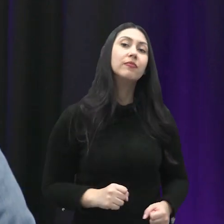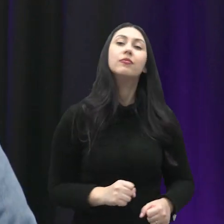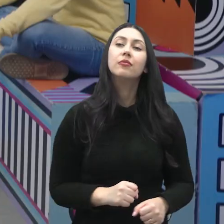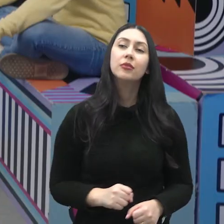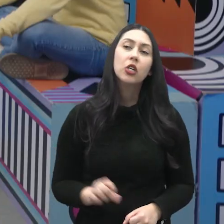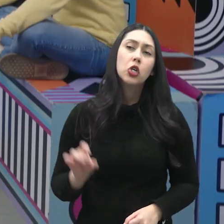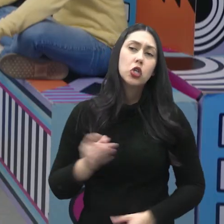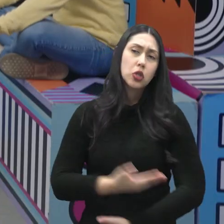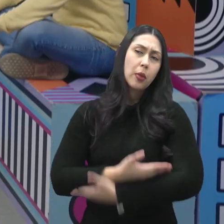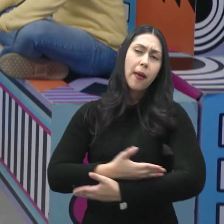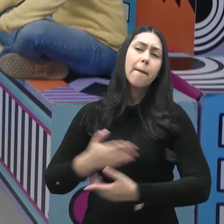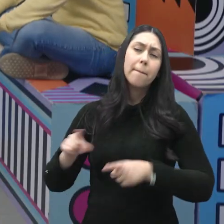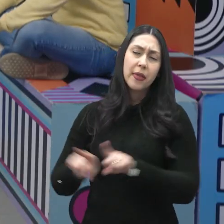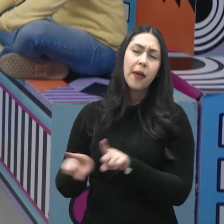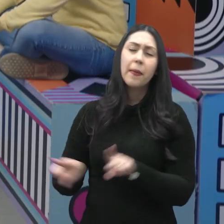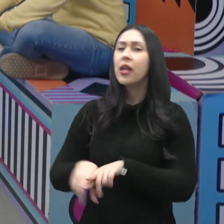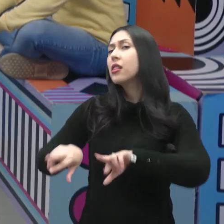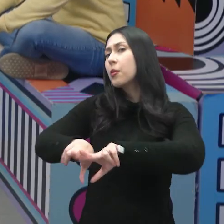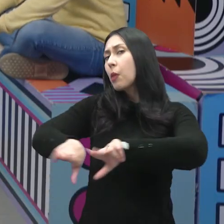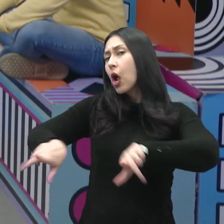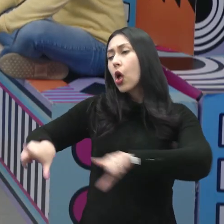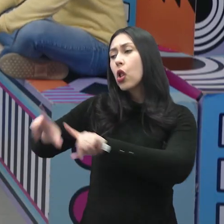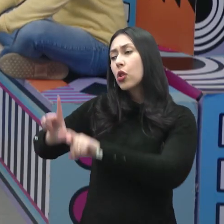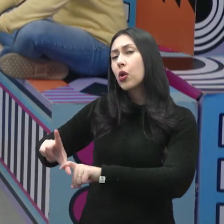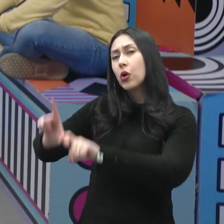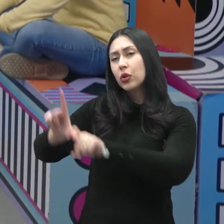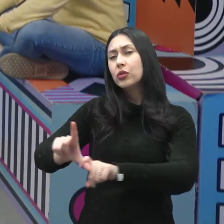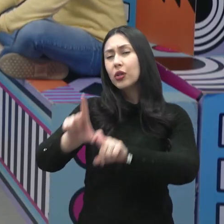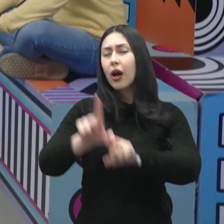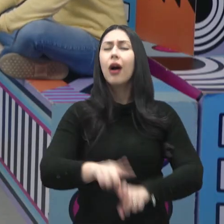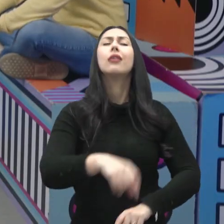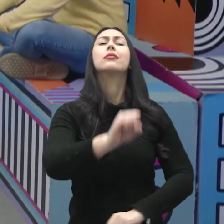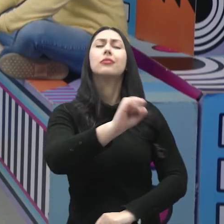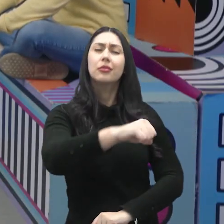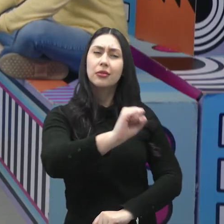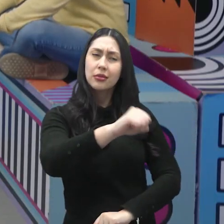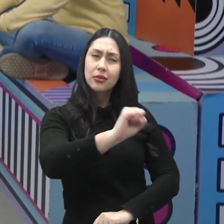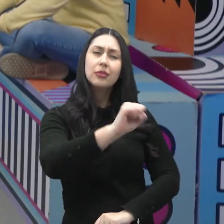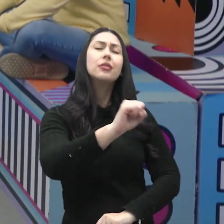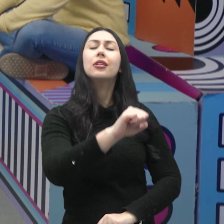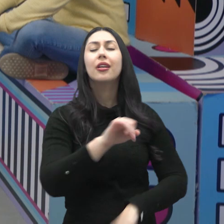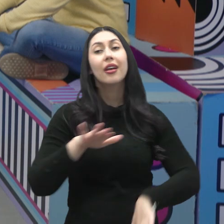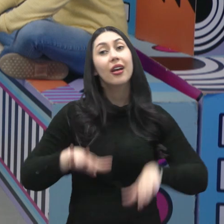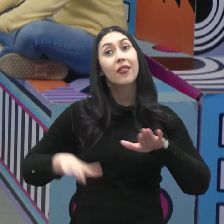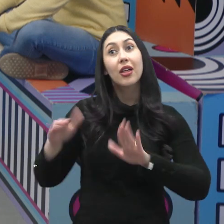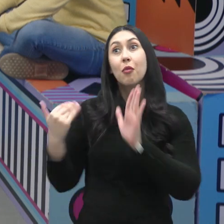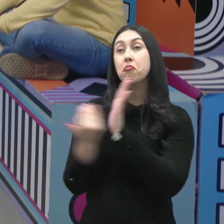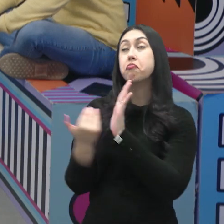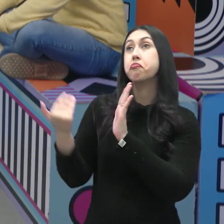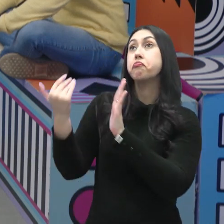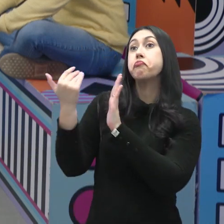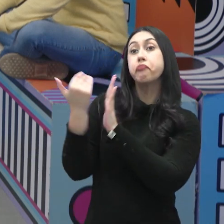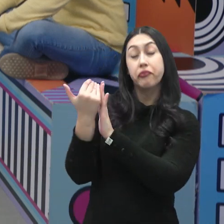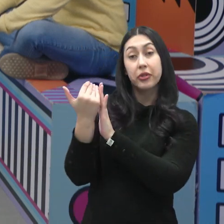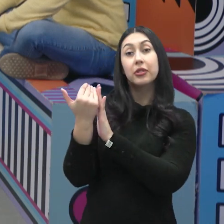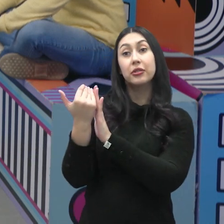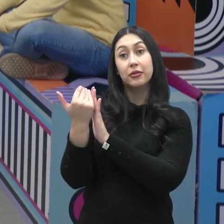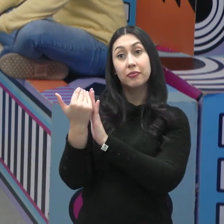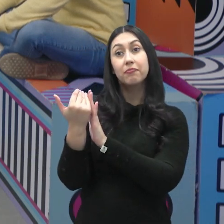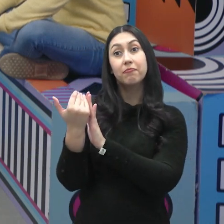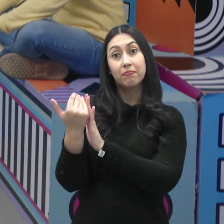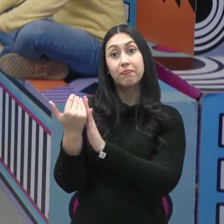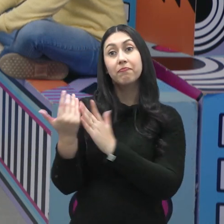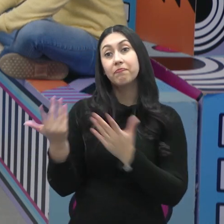Eu acho que nem só bebê, mas qualquer outra coisa. Qualquer outra coisa. Né, qualquer outra coisa que vá além, que passe, né, da sua relação